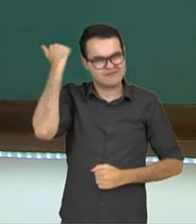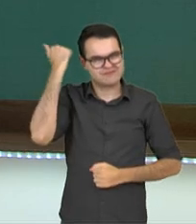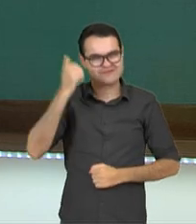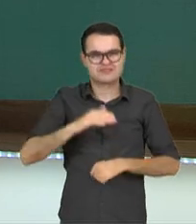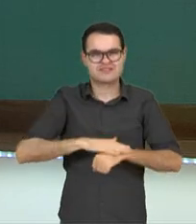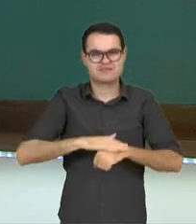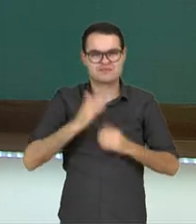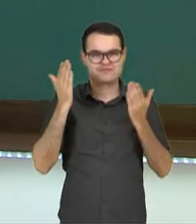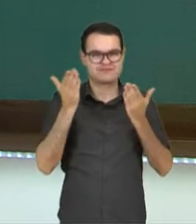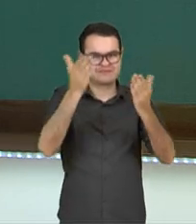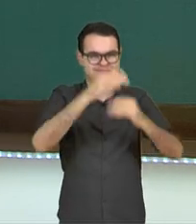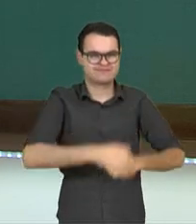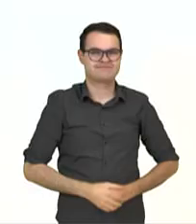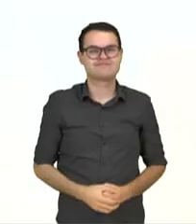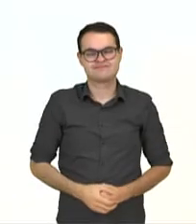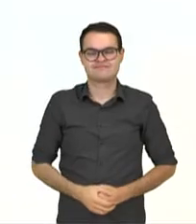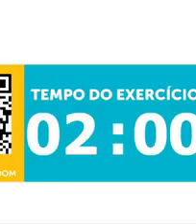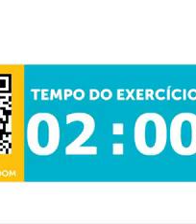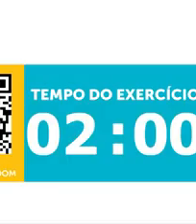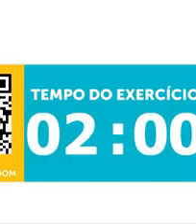Um tempinho para a resposta.